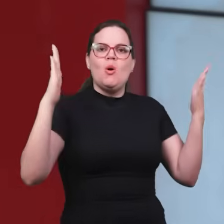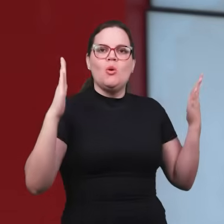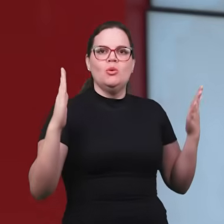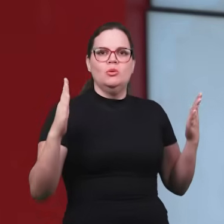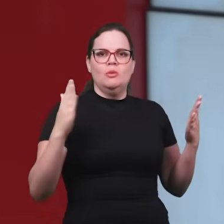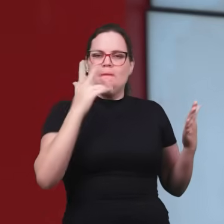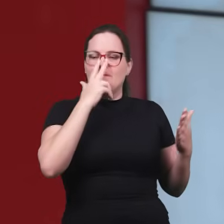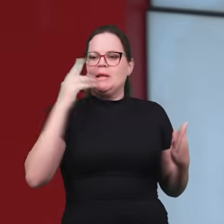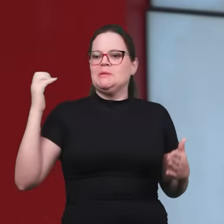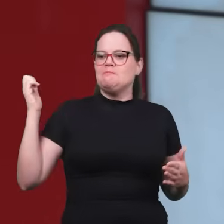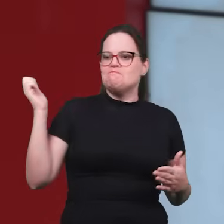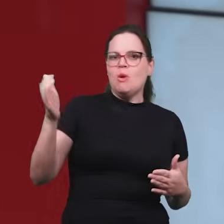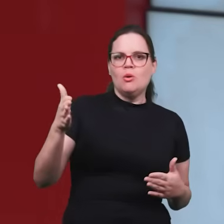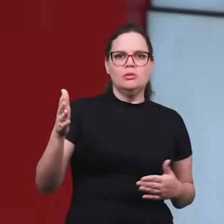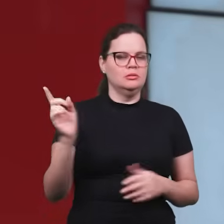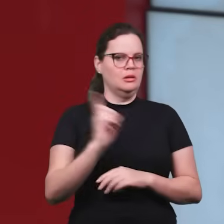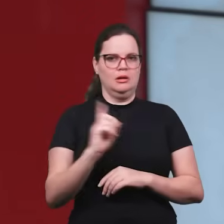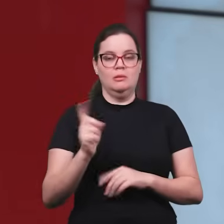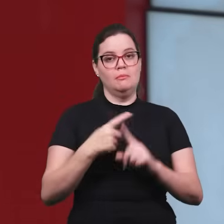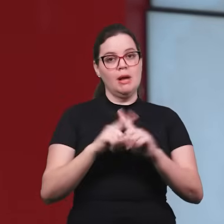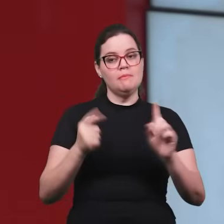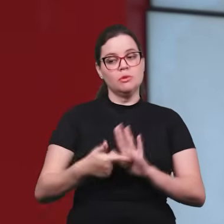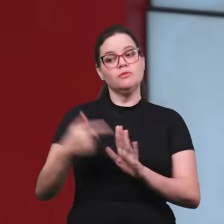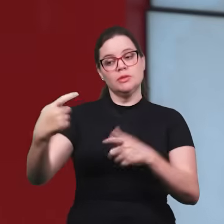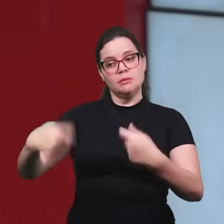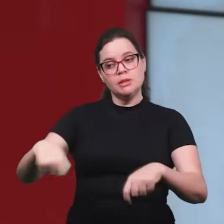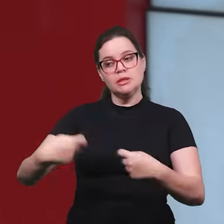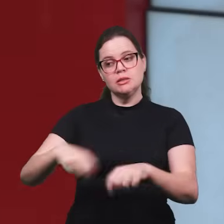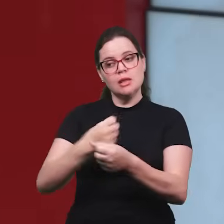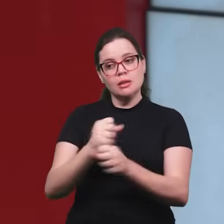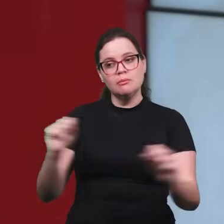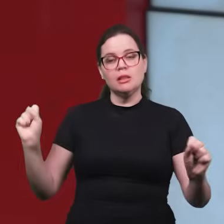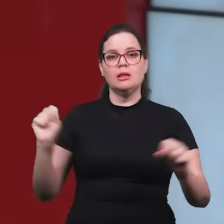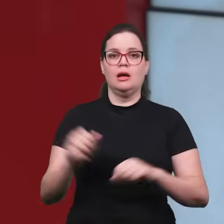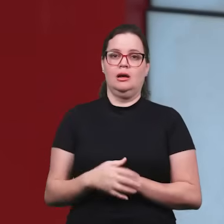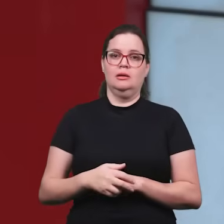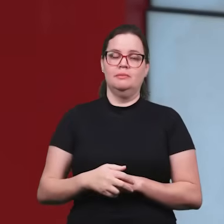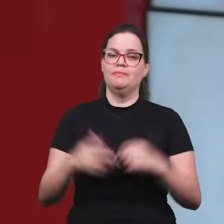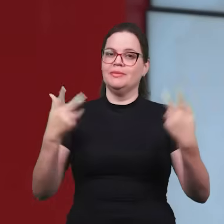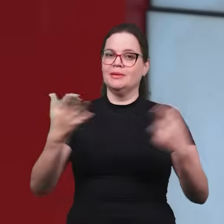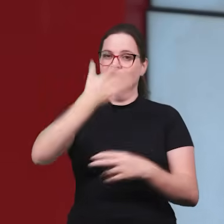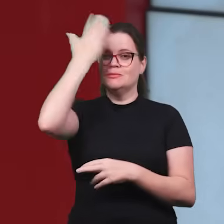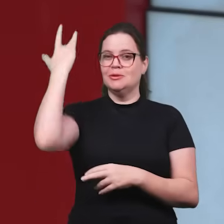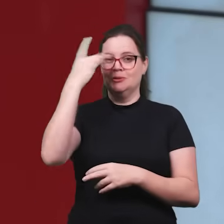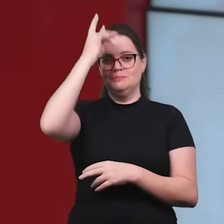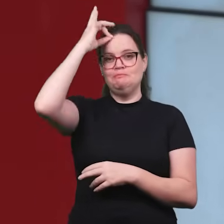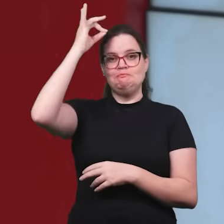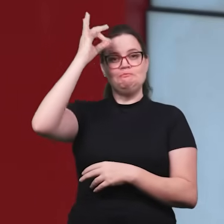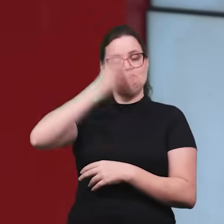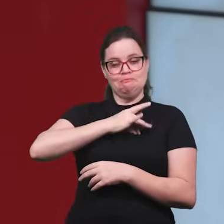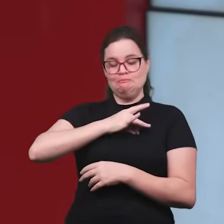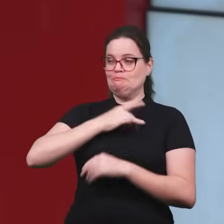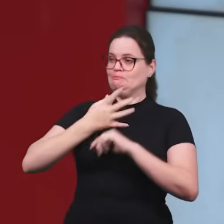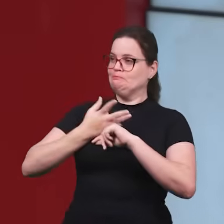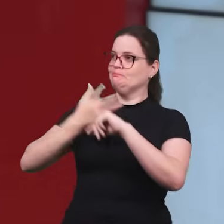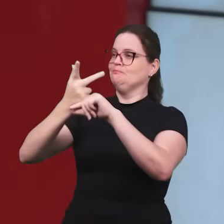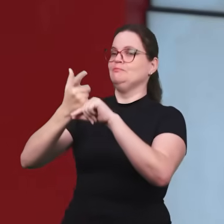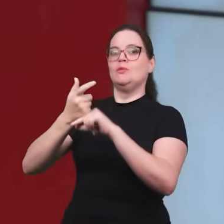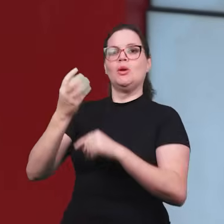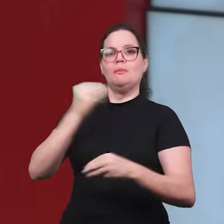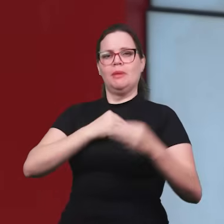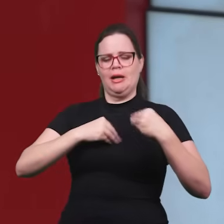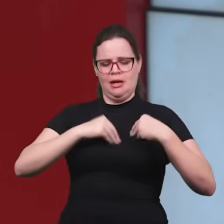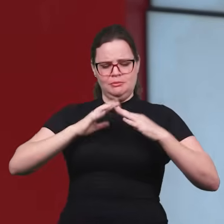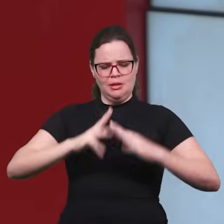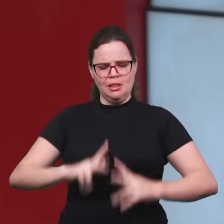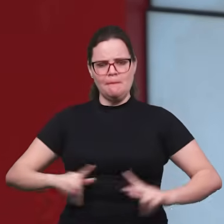uma transformação, de uma libertação. E é o que o Espírito Santo faz conosco, que é o Espírito Santo que nos convence do pecado, da justiça e